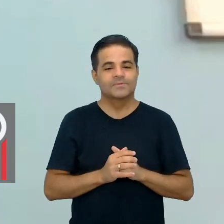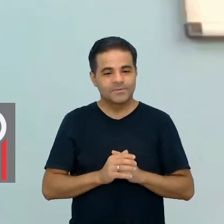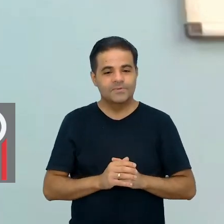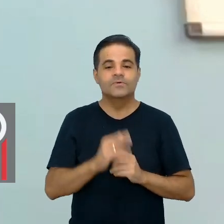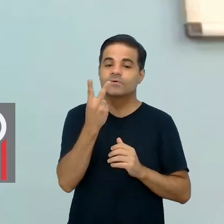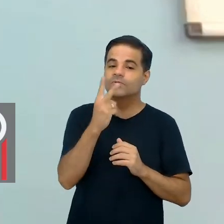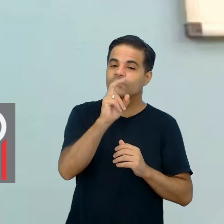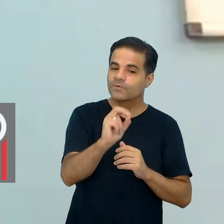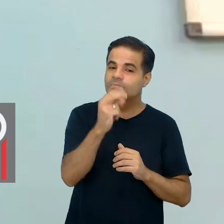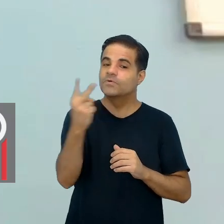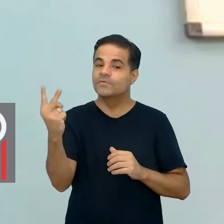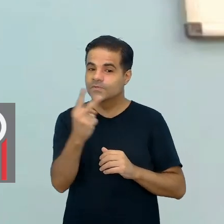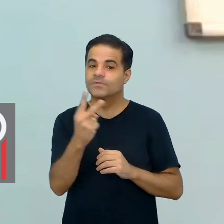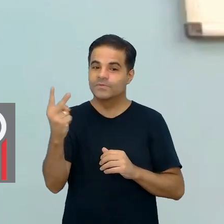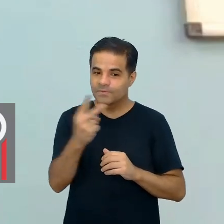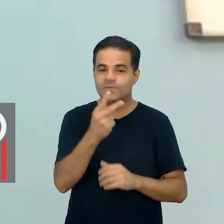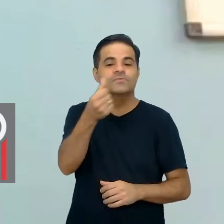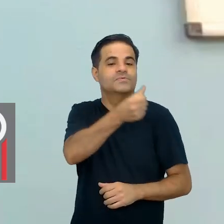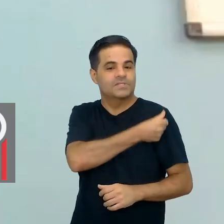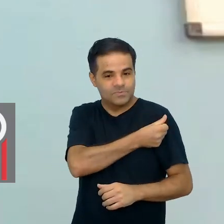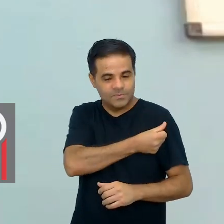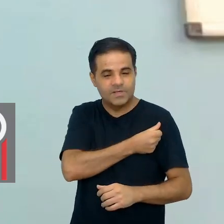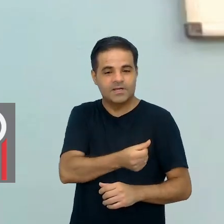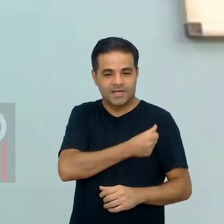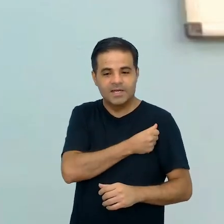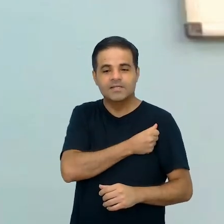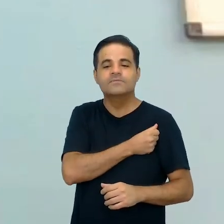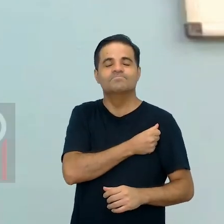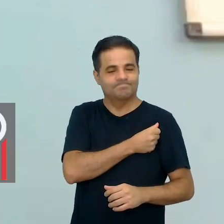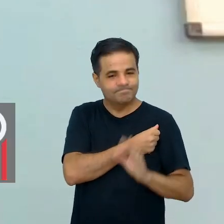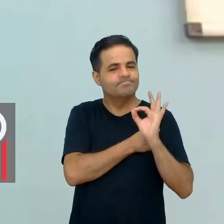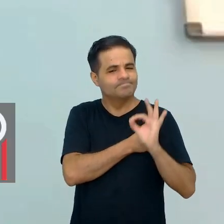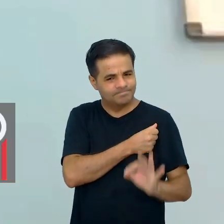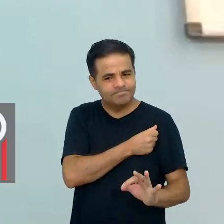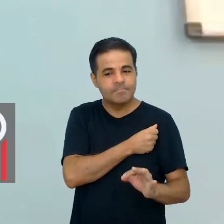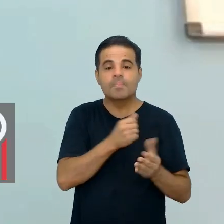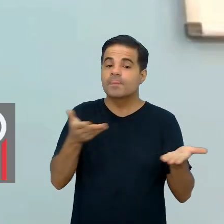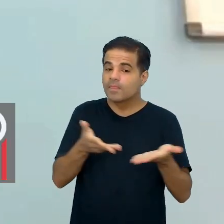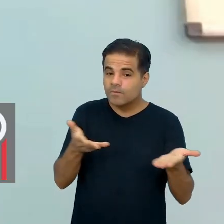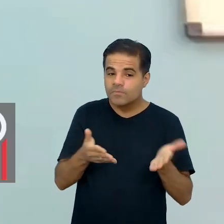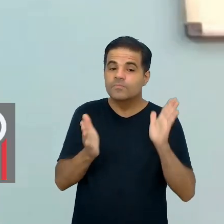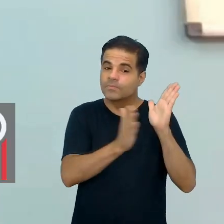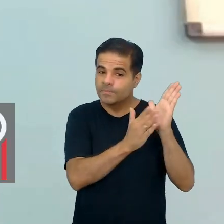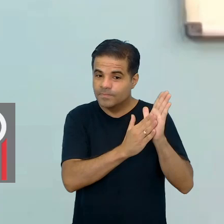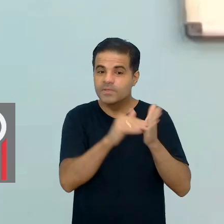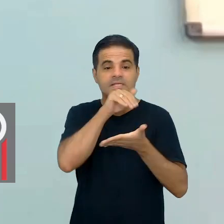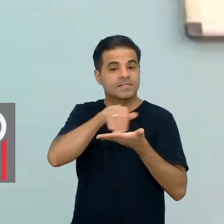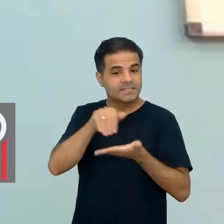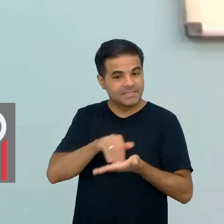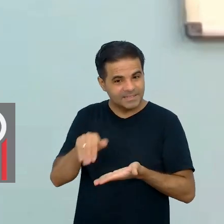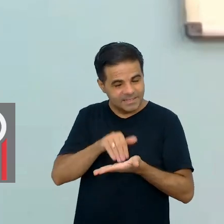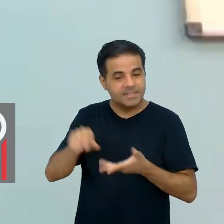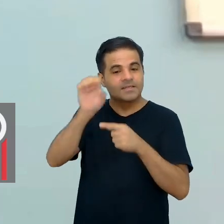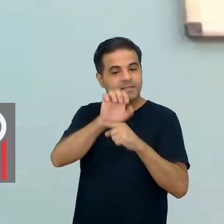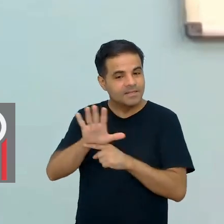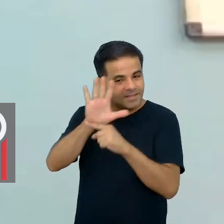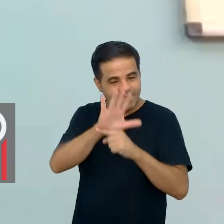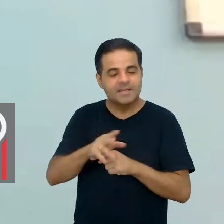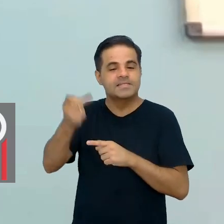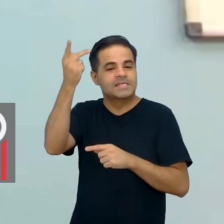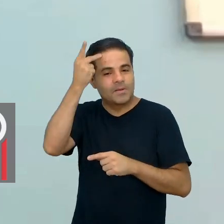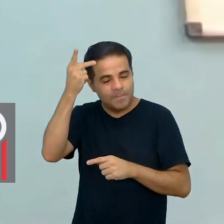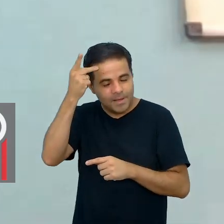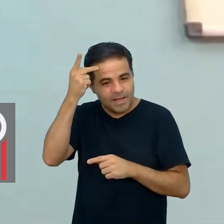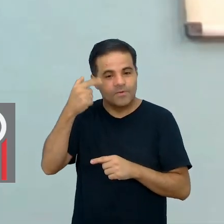de 2022, do sexto ano do Ensino Fundamental, proposto pela Secretaria Estadual de Educação de São